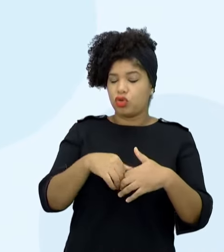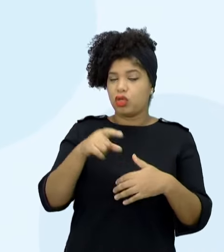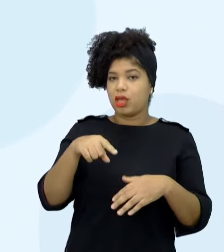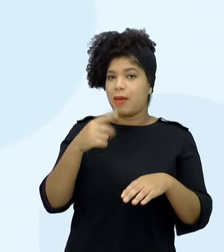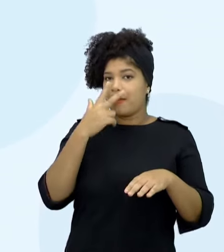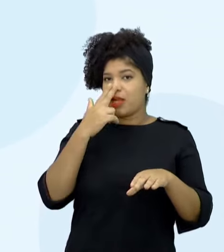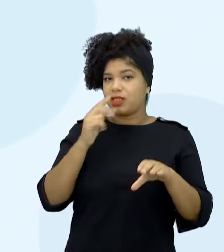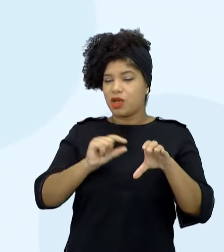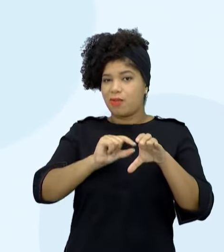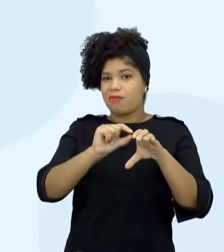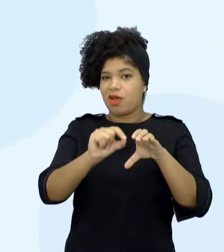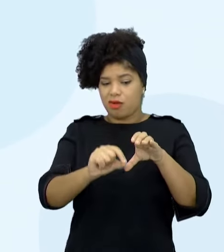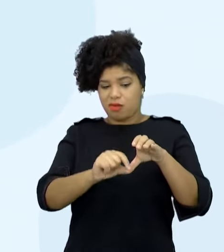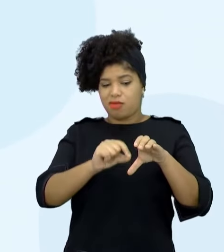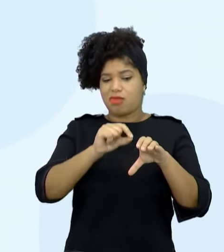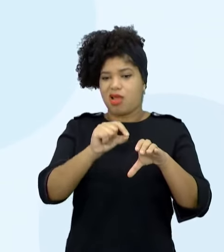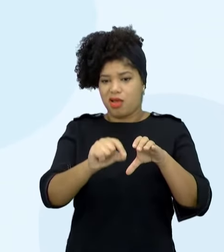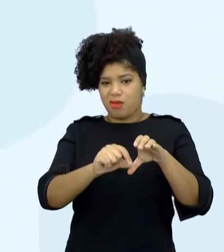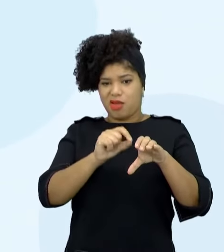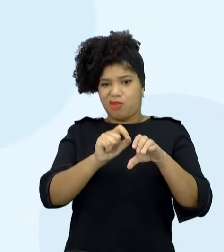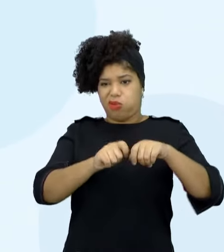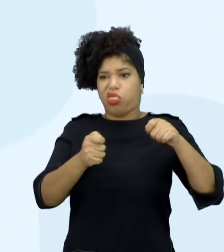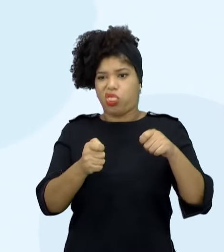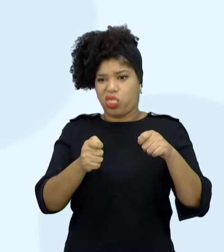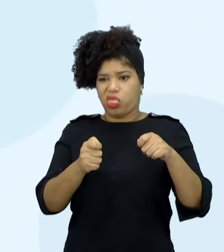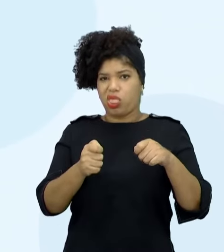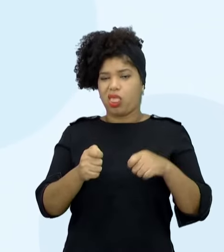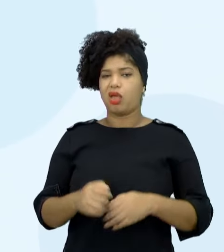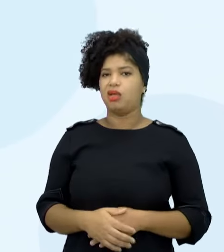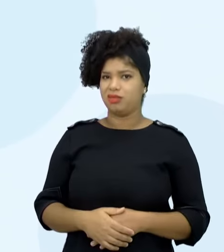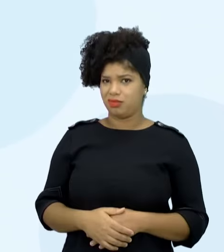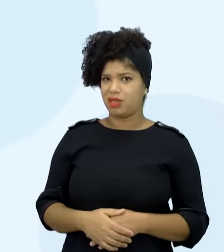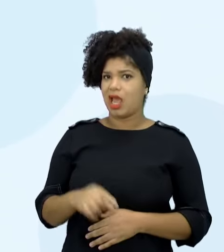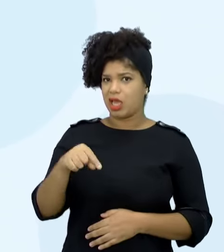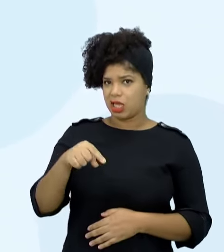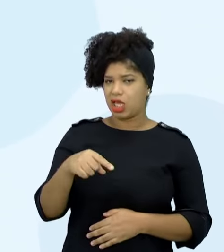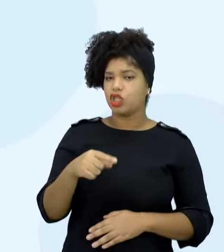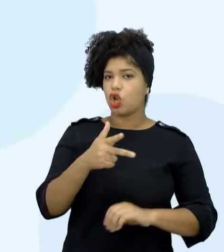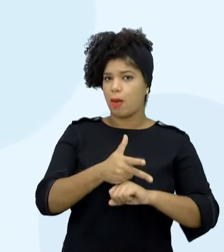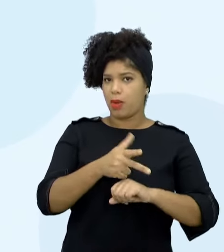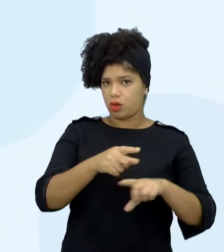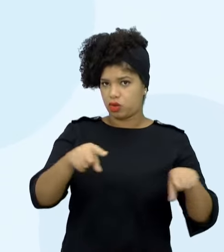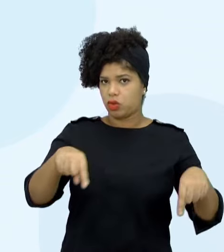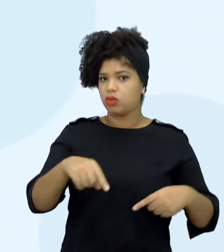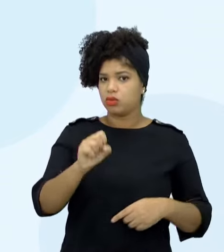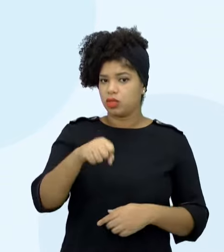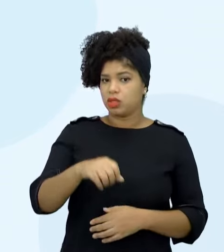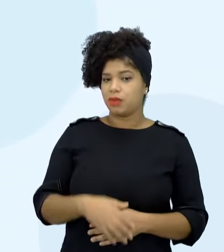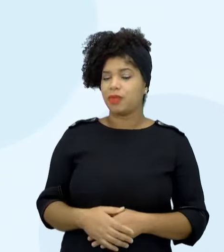a correia começou a arrebentar. E aí o que acontece? Aqui tem uma força